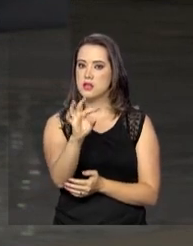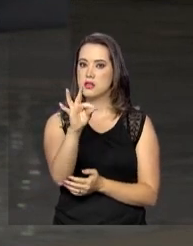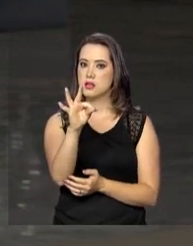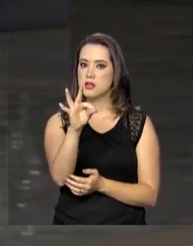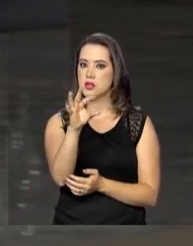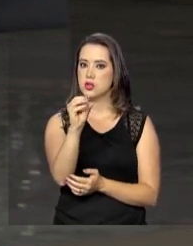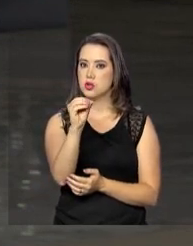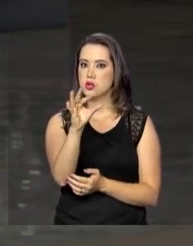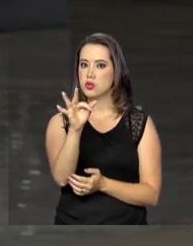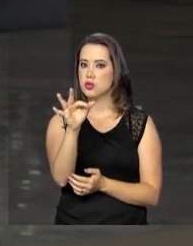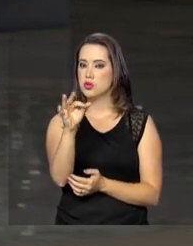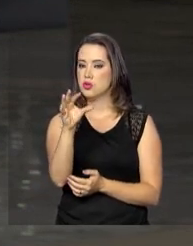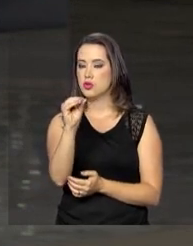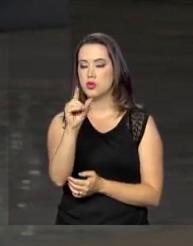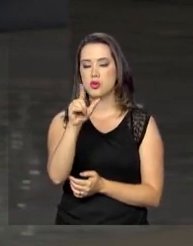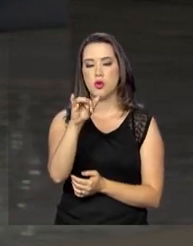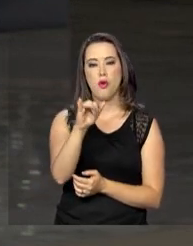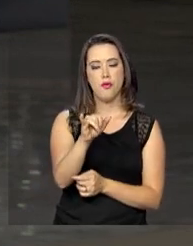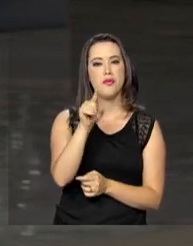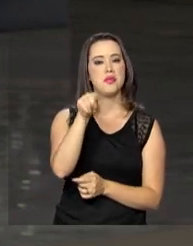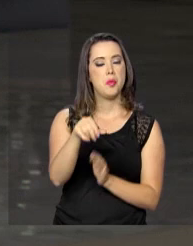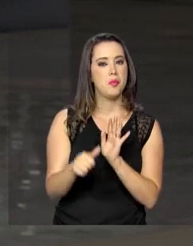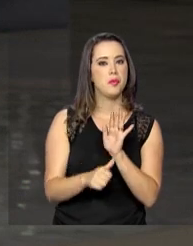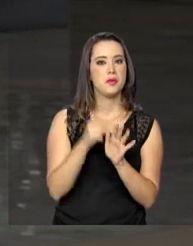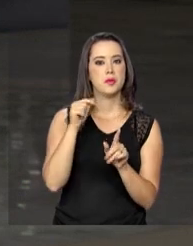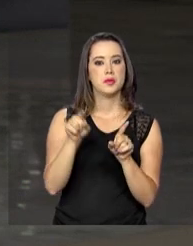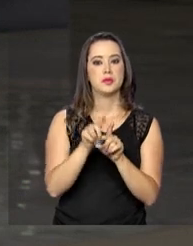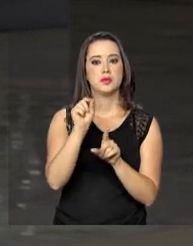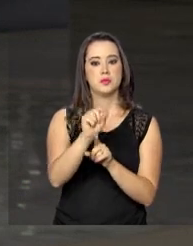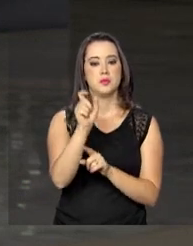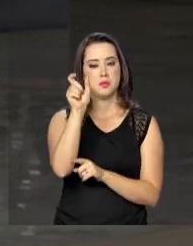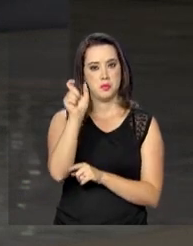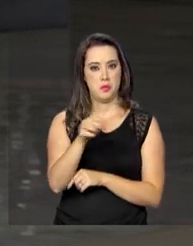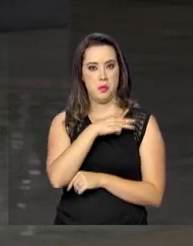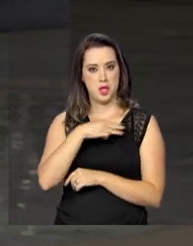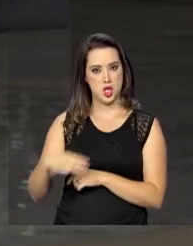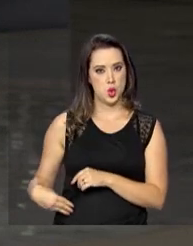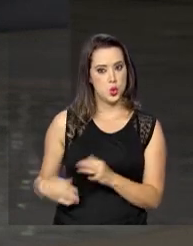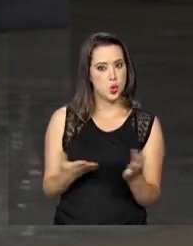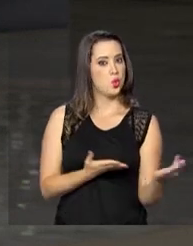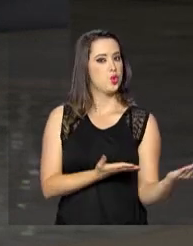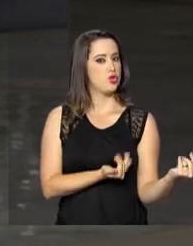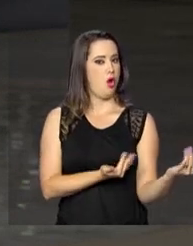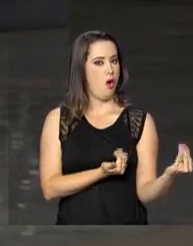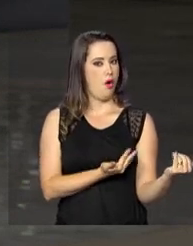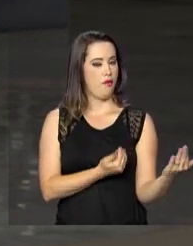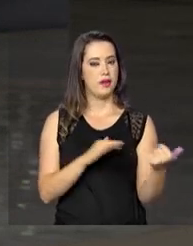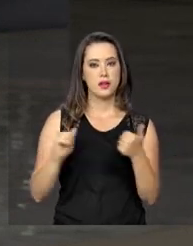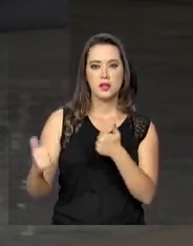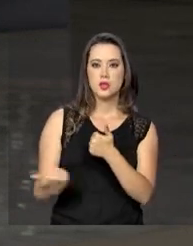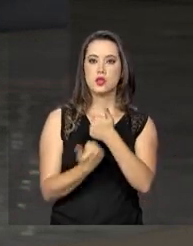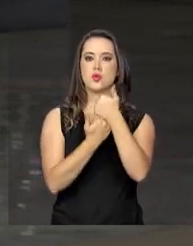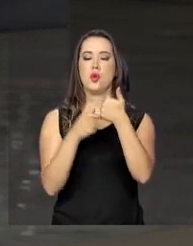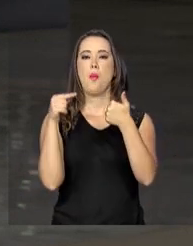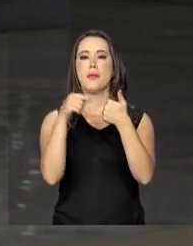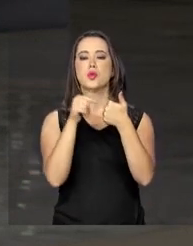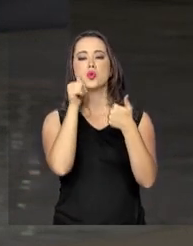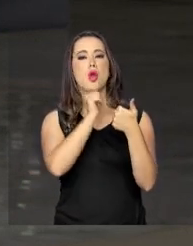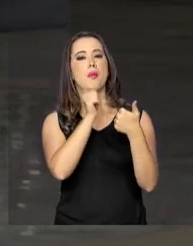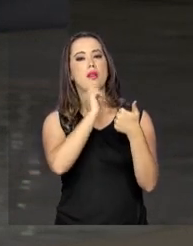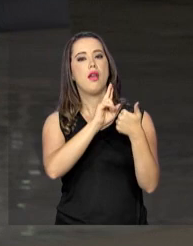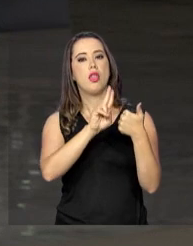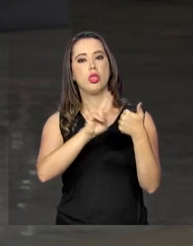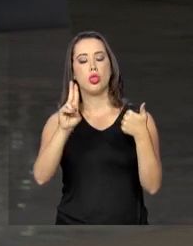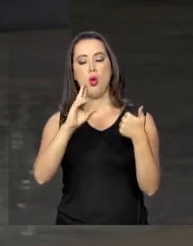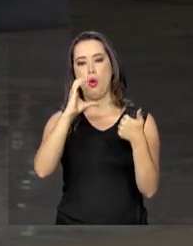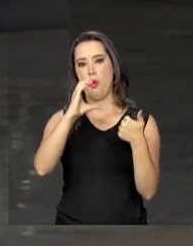presidir o supremo desde o império dias tóffoli vai substituir a ministra cármen lúcia antes esse